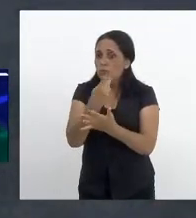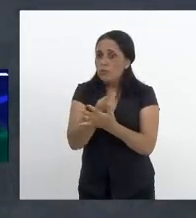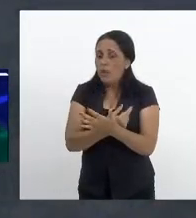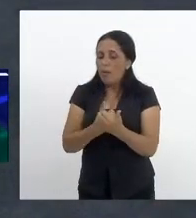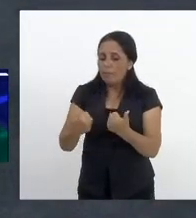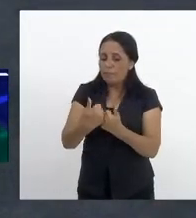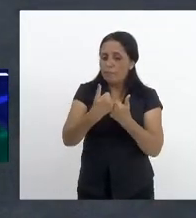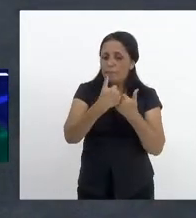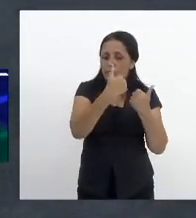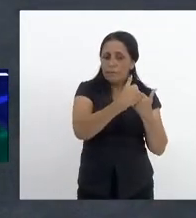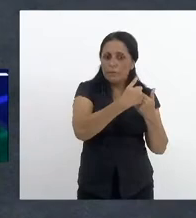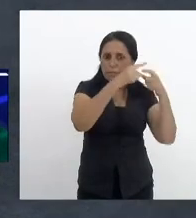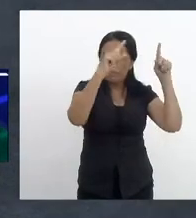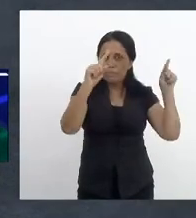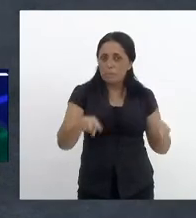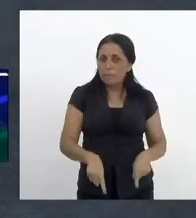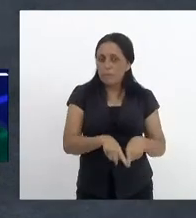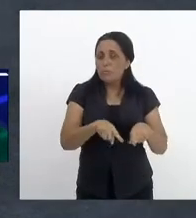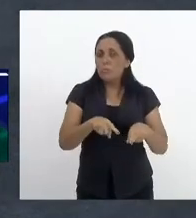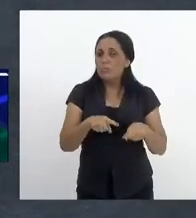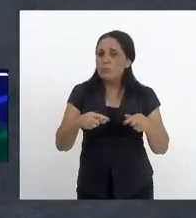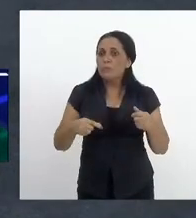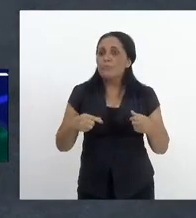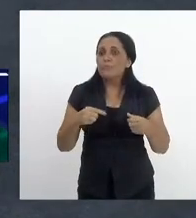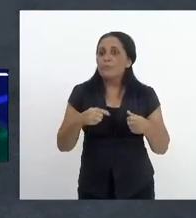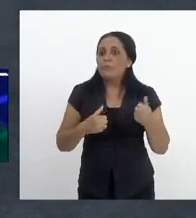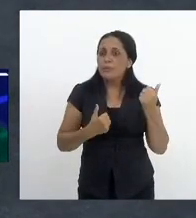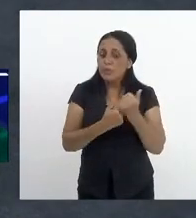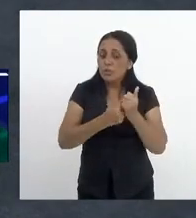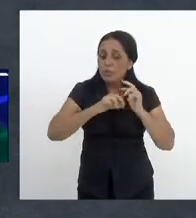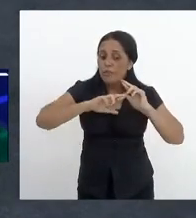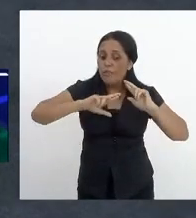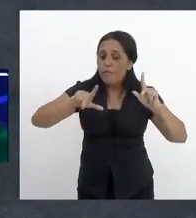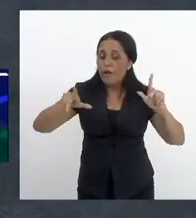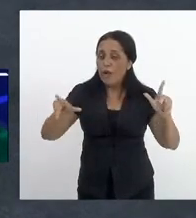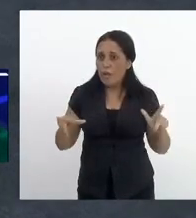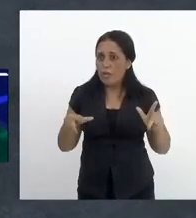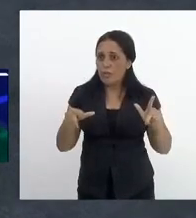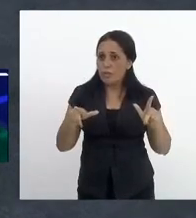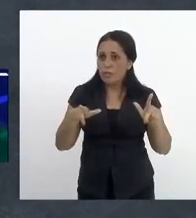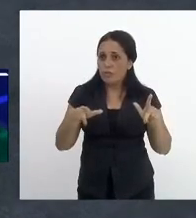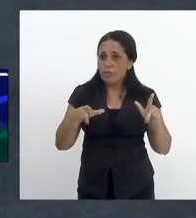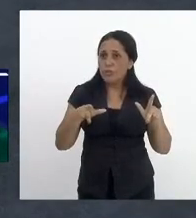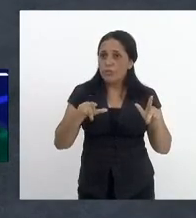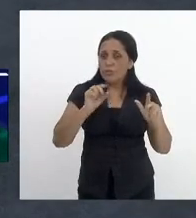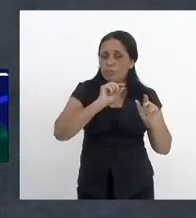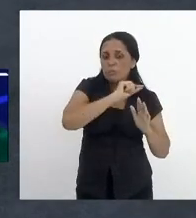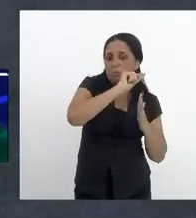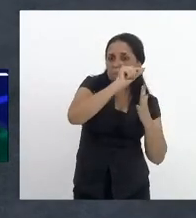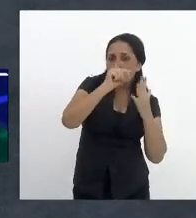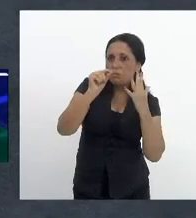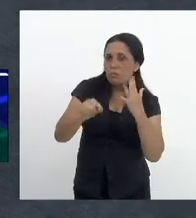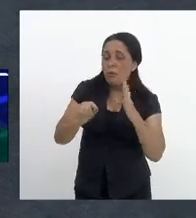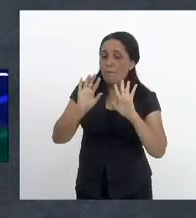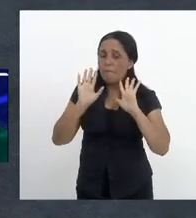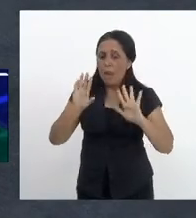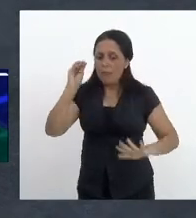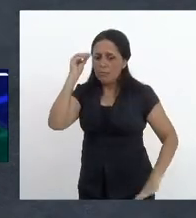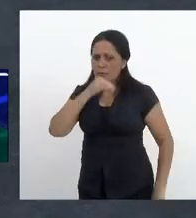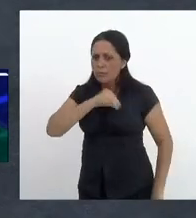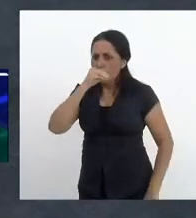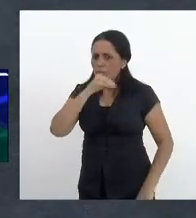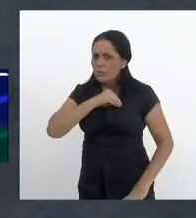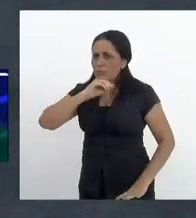diferentes órgãos ou entre diferentes poderes, mas com remunerações muito discrepantes. O deputado